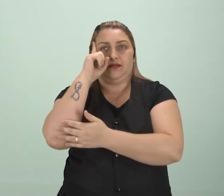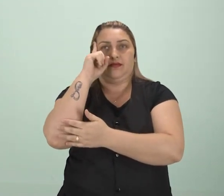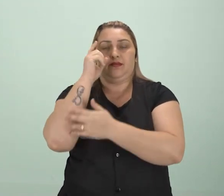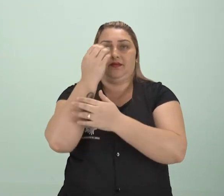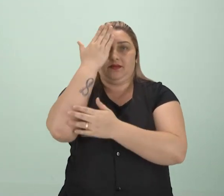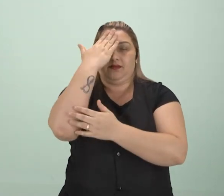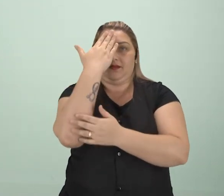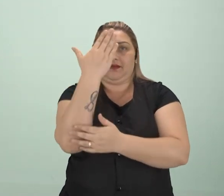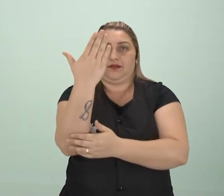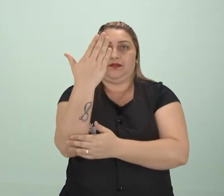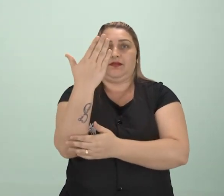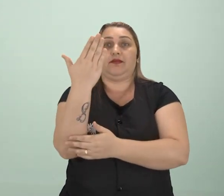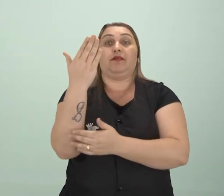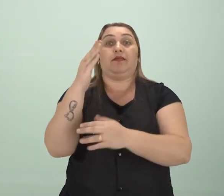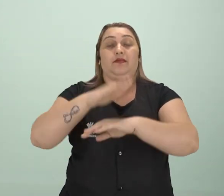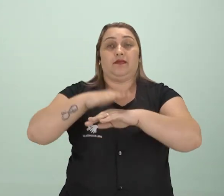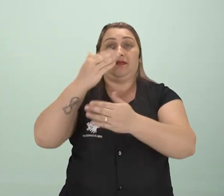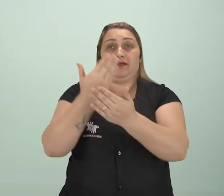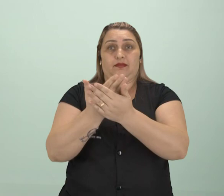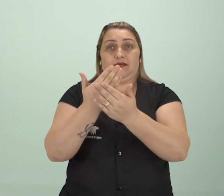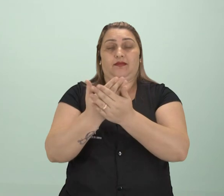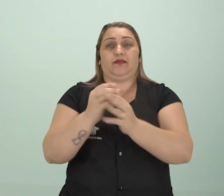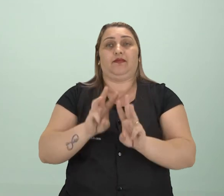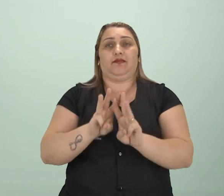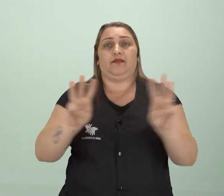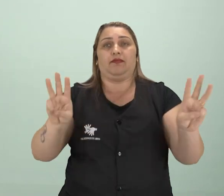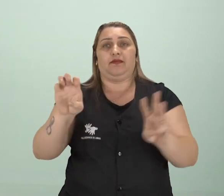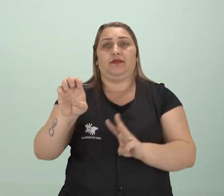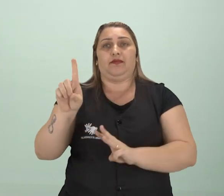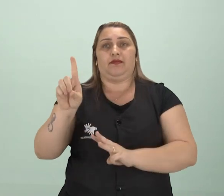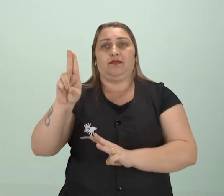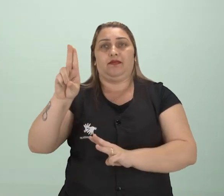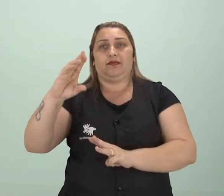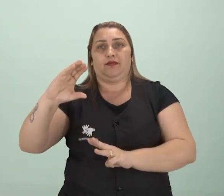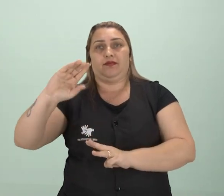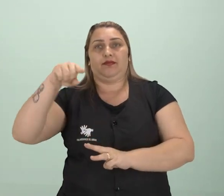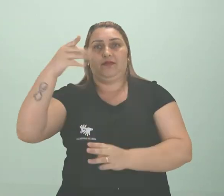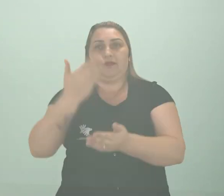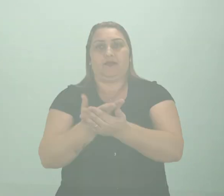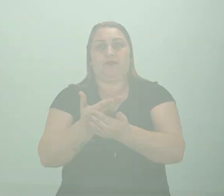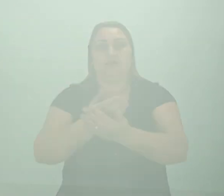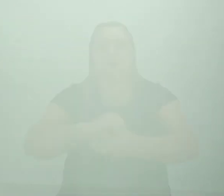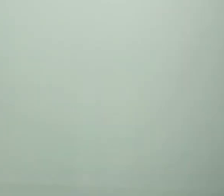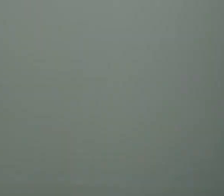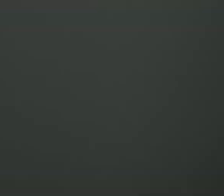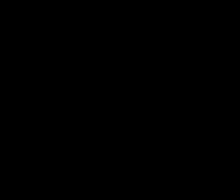Muito obrigado, e para mais aulas como essa, acesse a plataforma Eduque. Até a próxima!